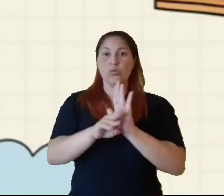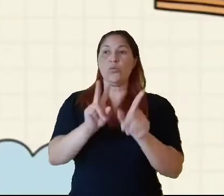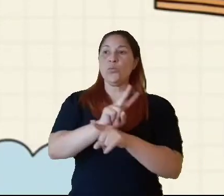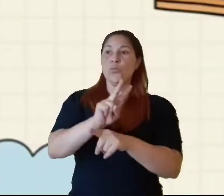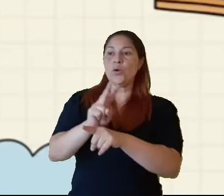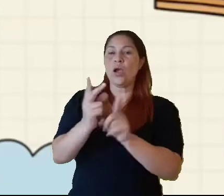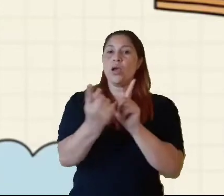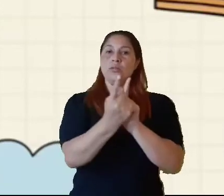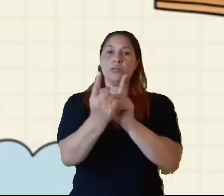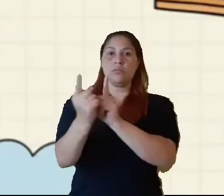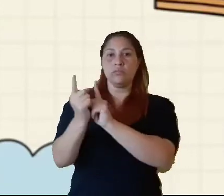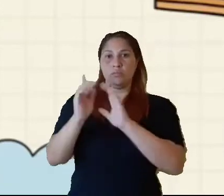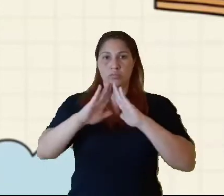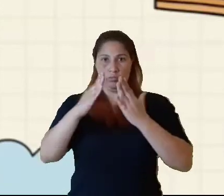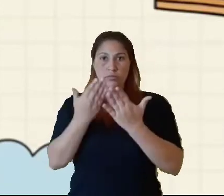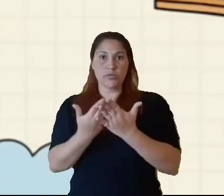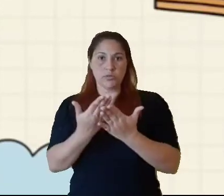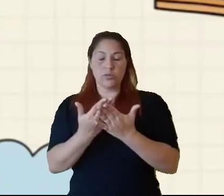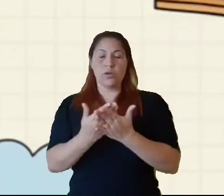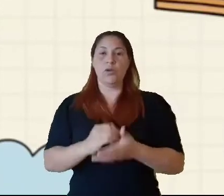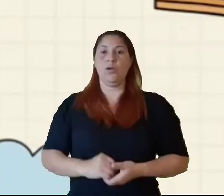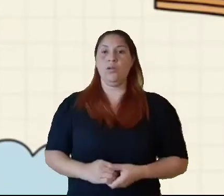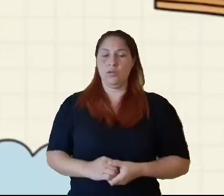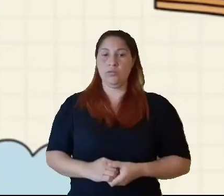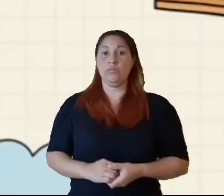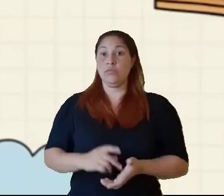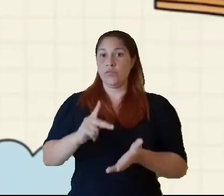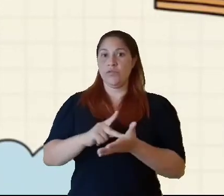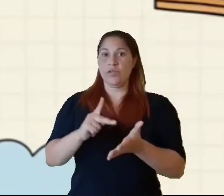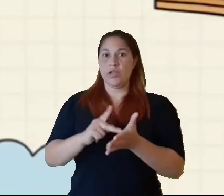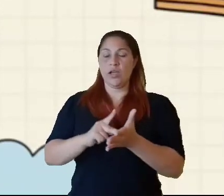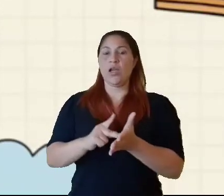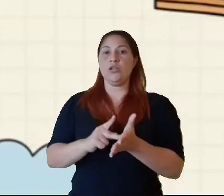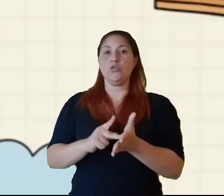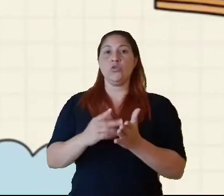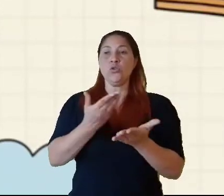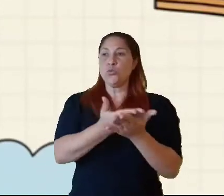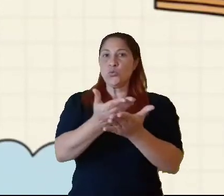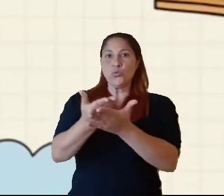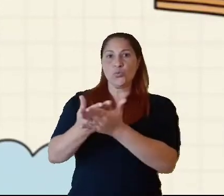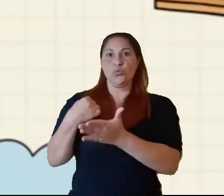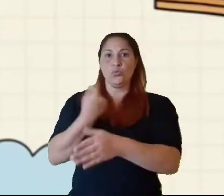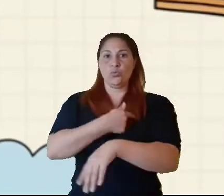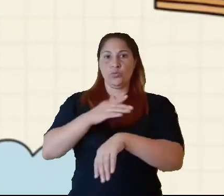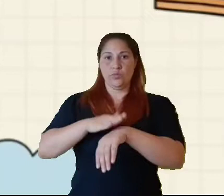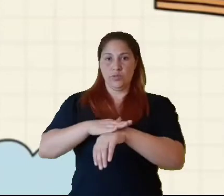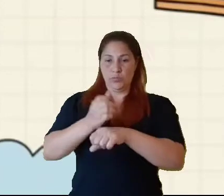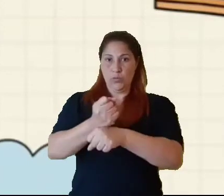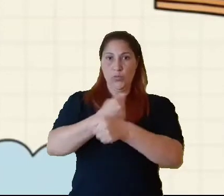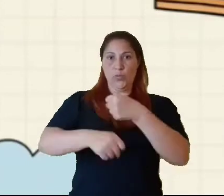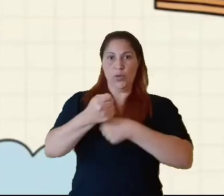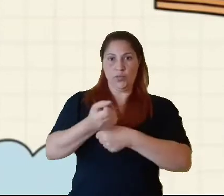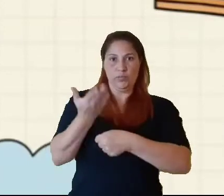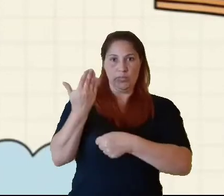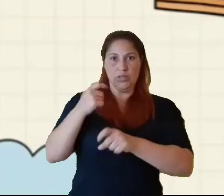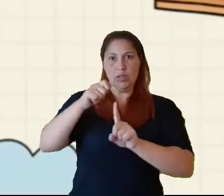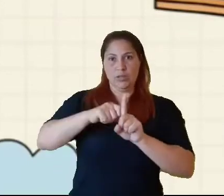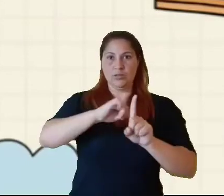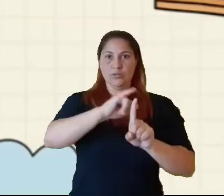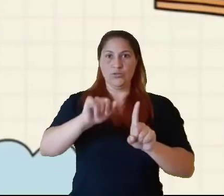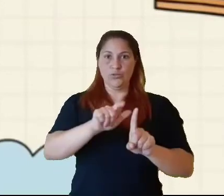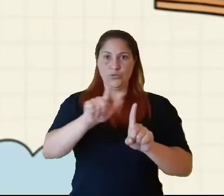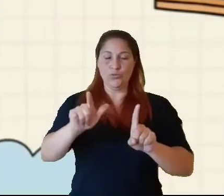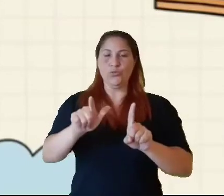no atendimento das escolas. Na verdade, foi um compilado que elas fizeram dos estudos que nós fizemos em julho do ano passado sobre